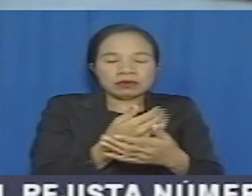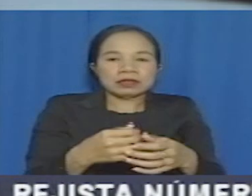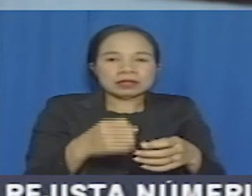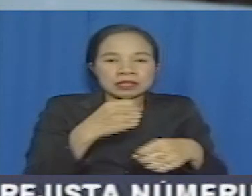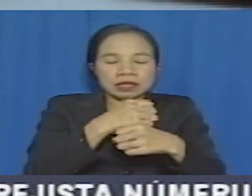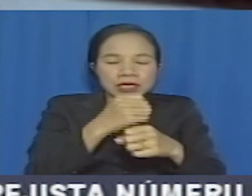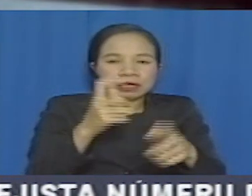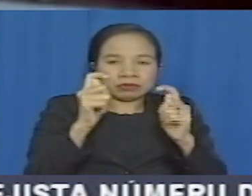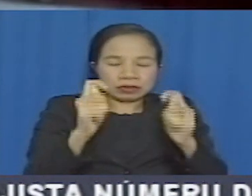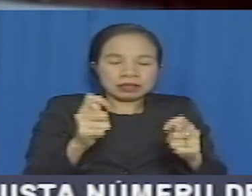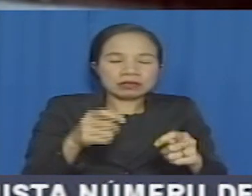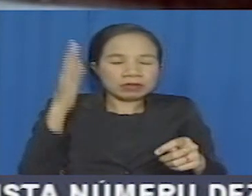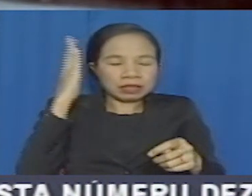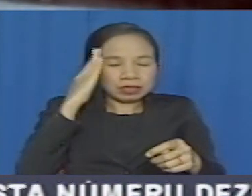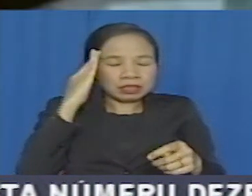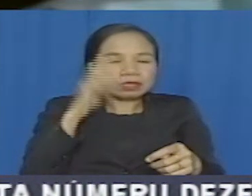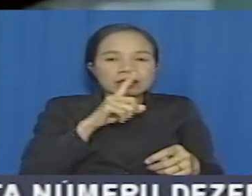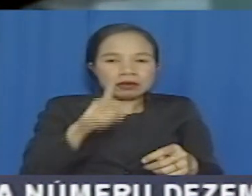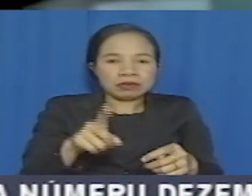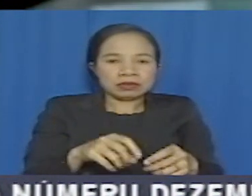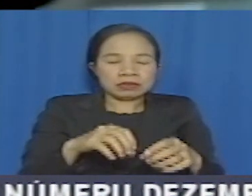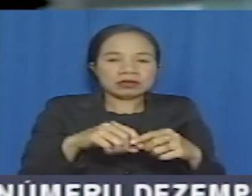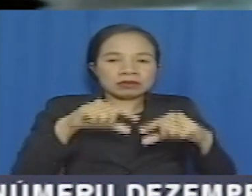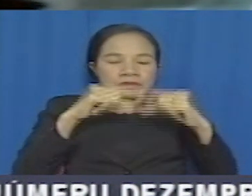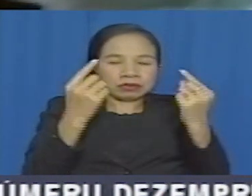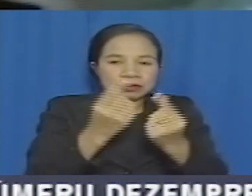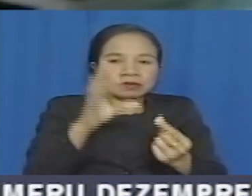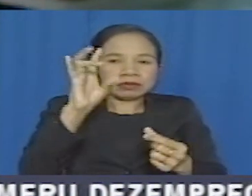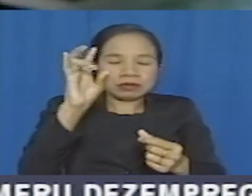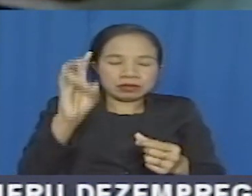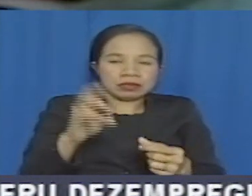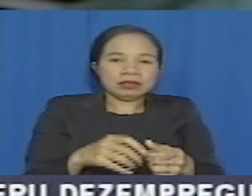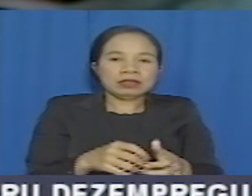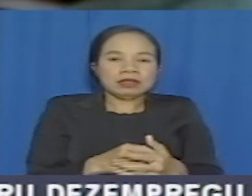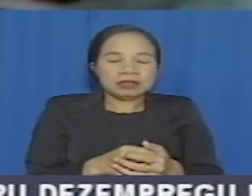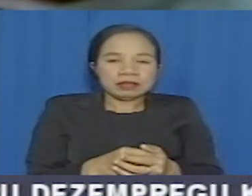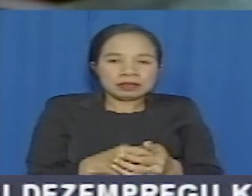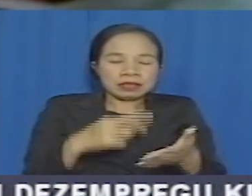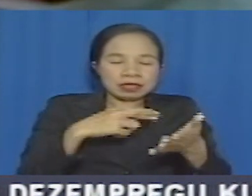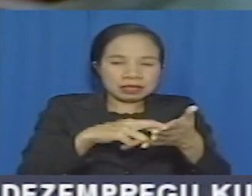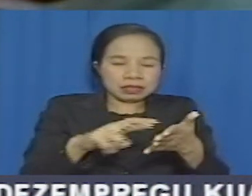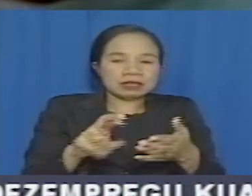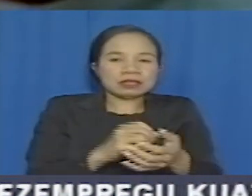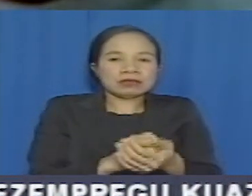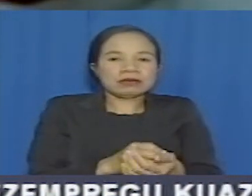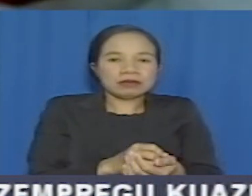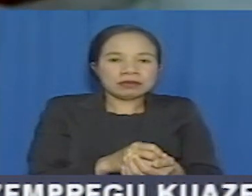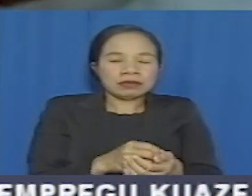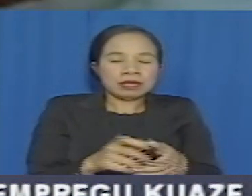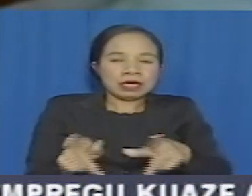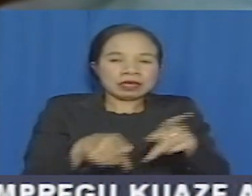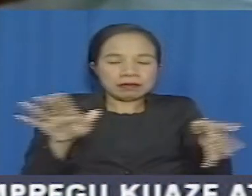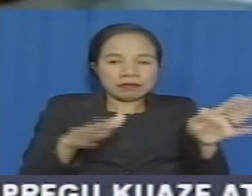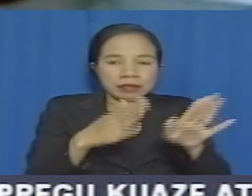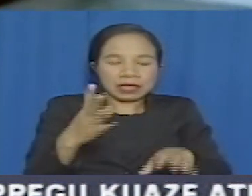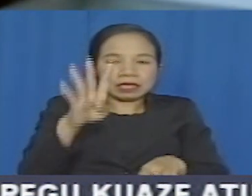amostra, rode atene lolos. Coordenador Pilar 7, COVID-19, Timor-Leste, registro caso obito Nainhat,